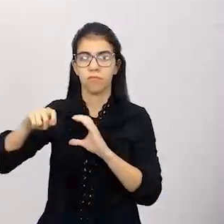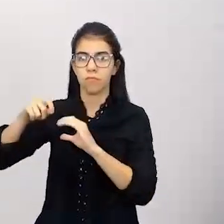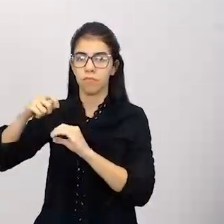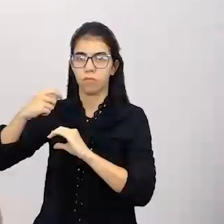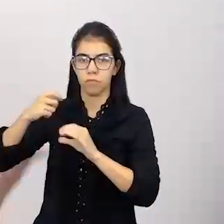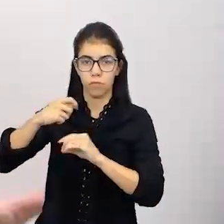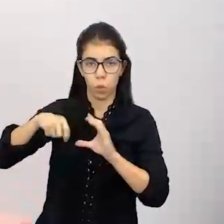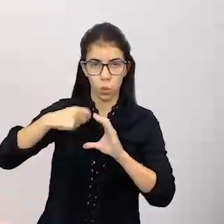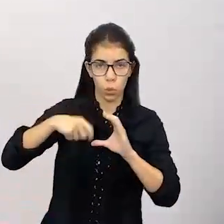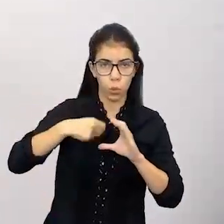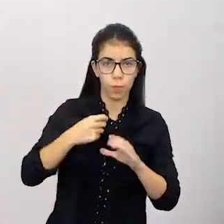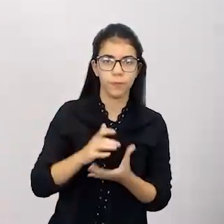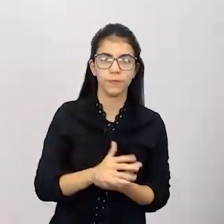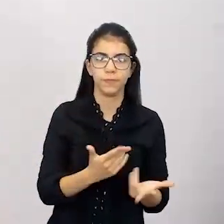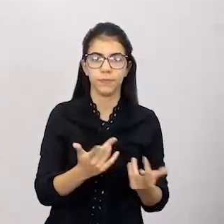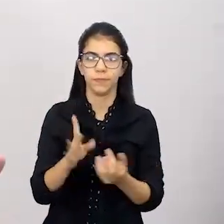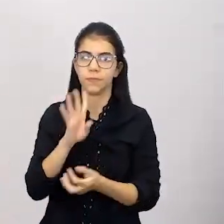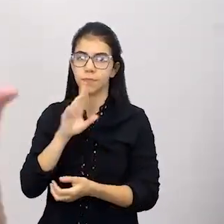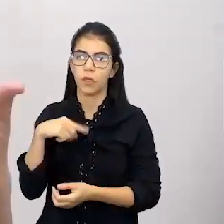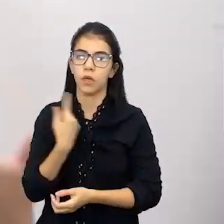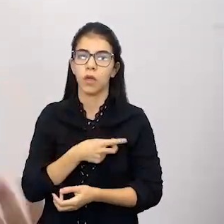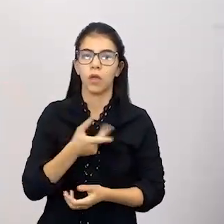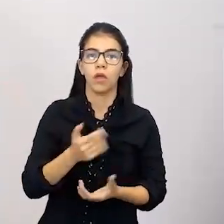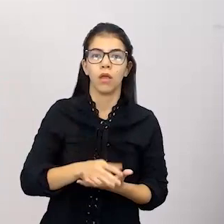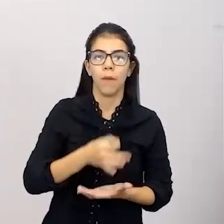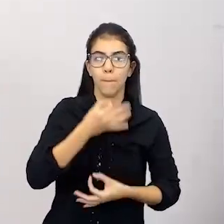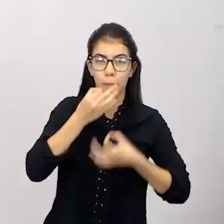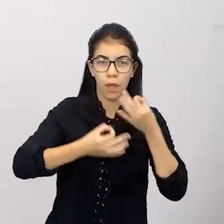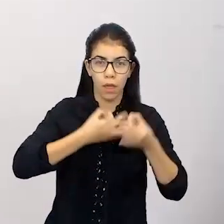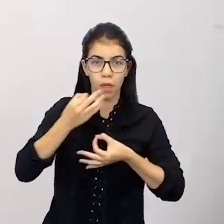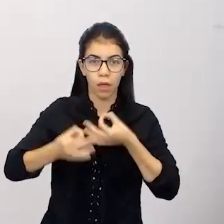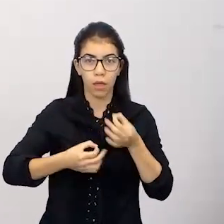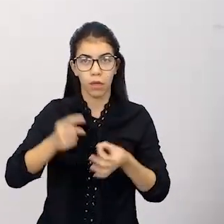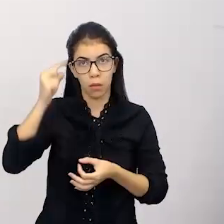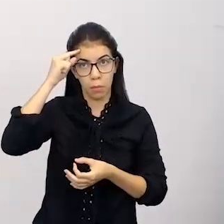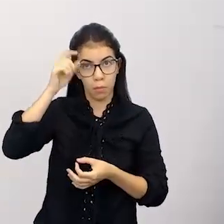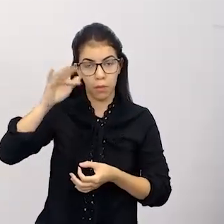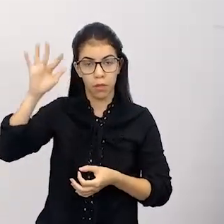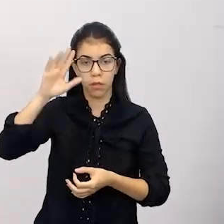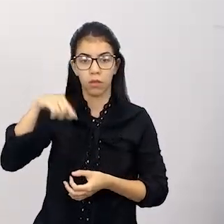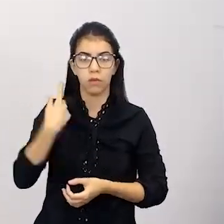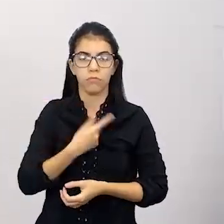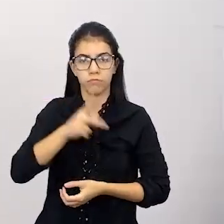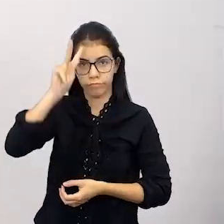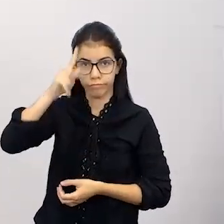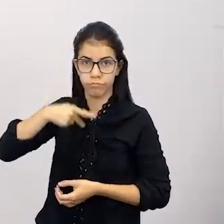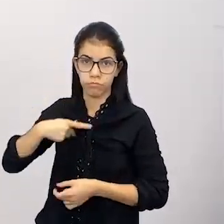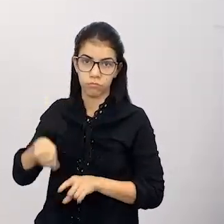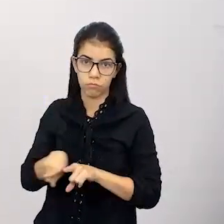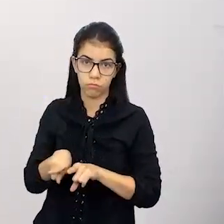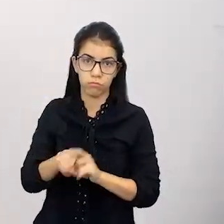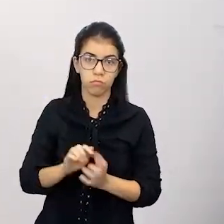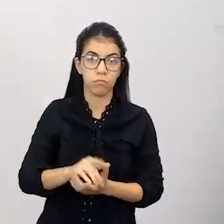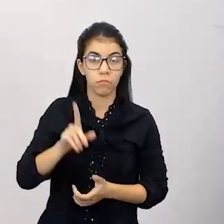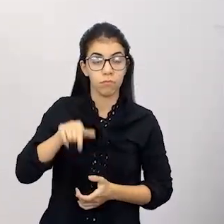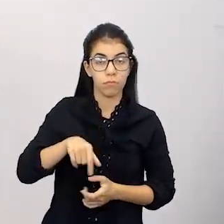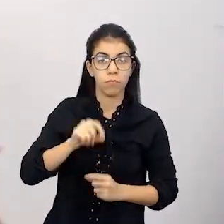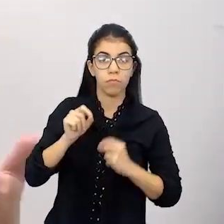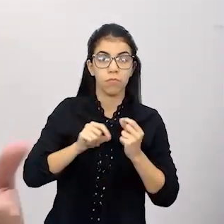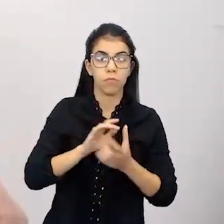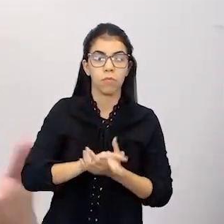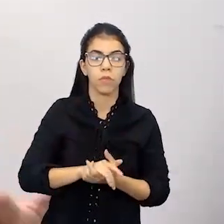Sim. A gente não conhece, a gente já tira conclusões com alguns modelos mentais, por exemplo, que a gente tem. Então, essa questão